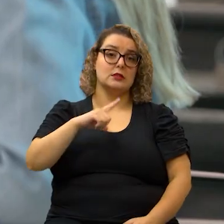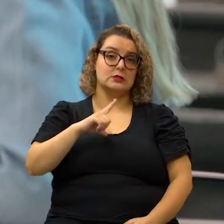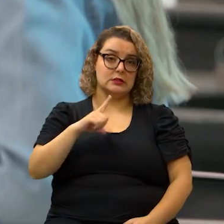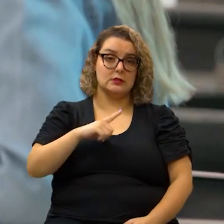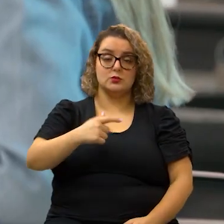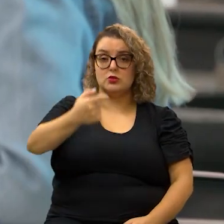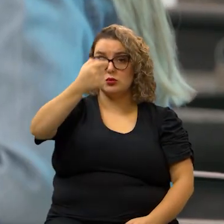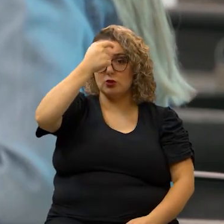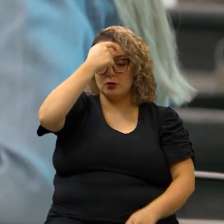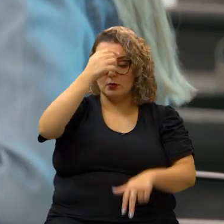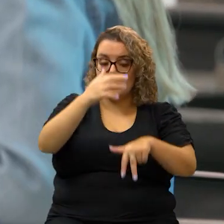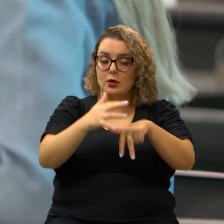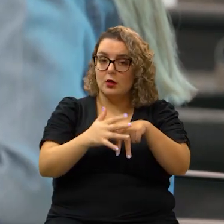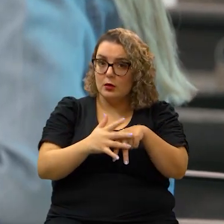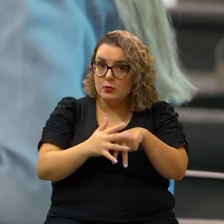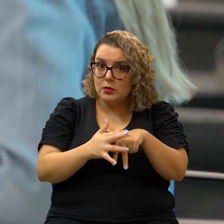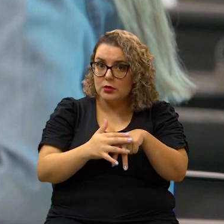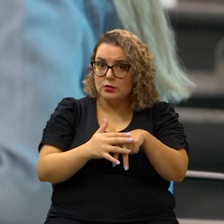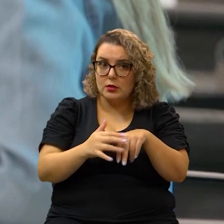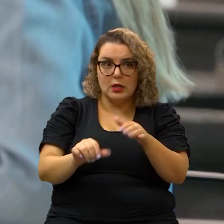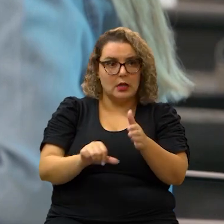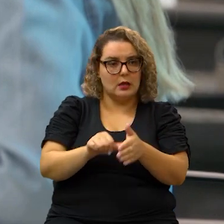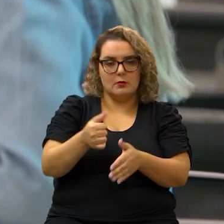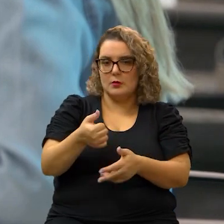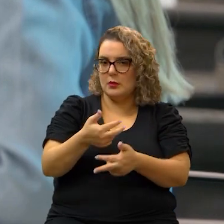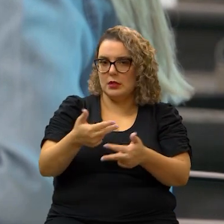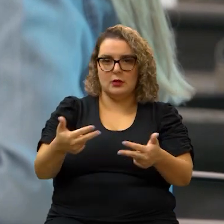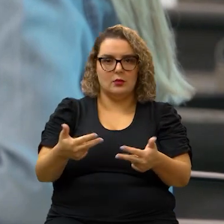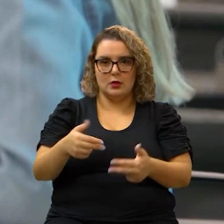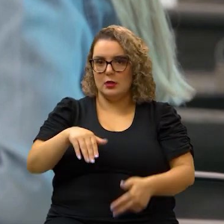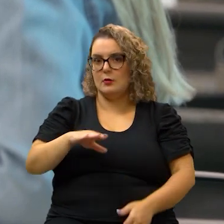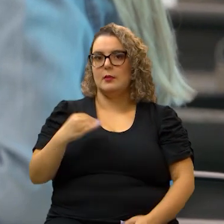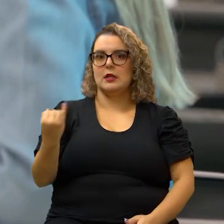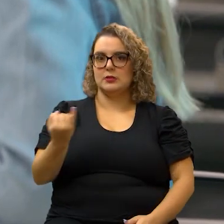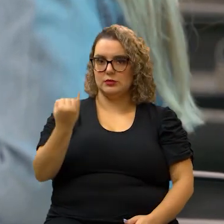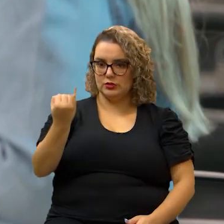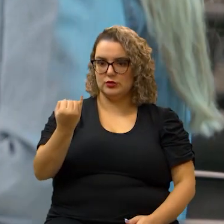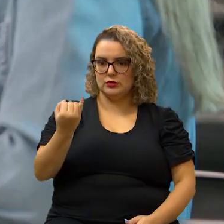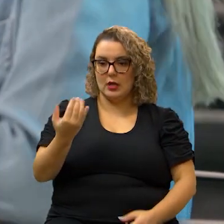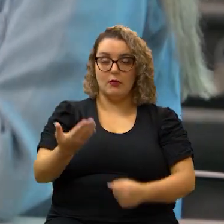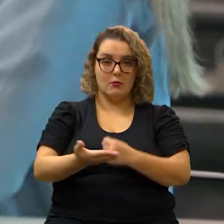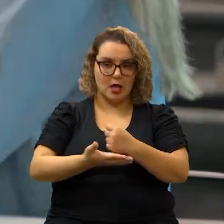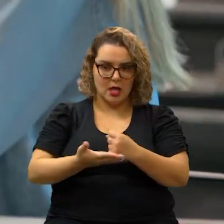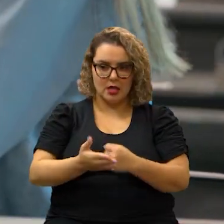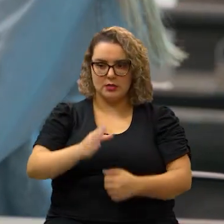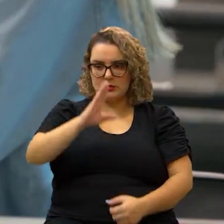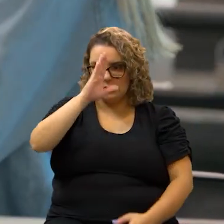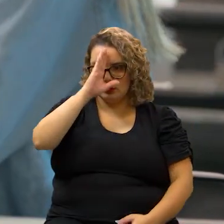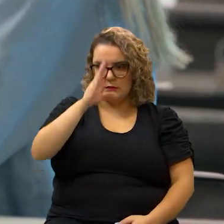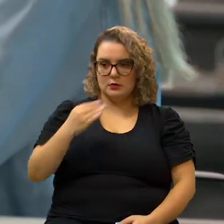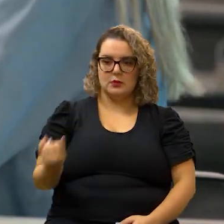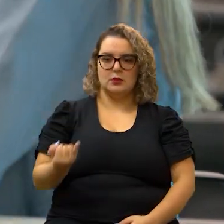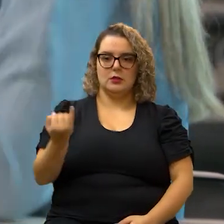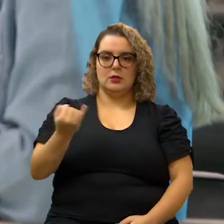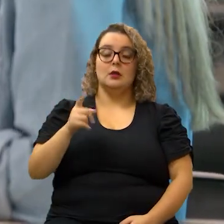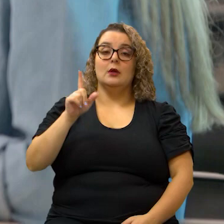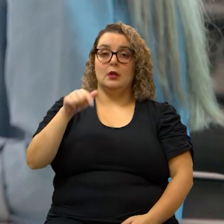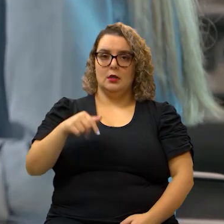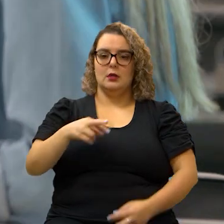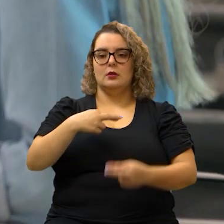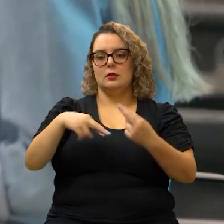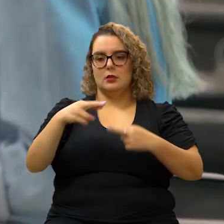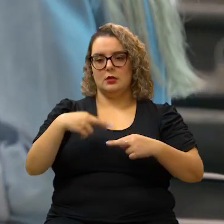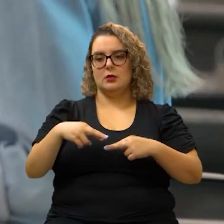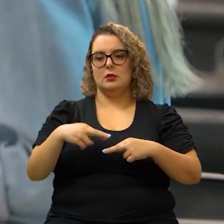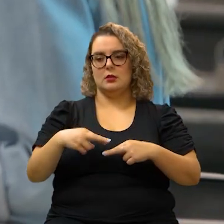Principalmente, a gente tem que conscientizar o paciente. A primeira questão e a mais importante, o pilar, né, fundamental